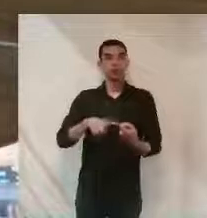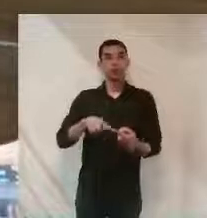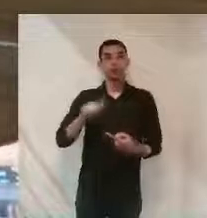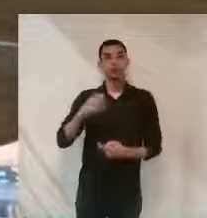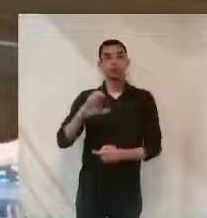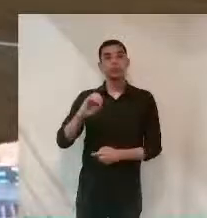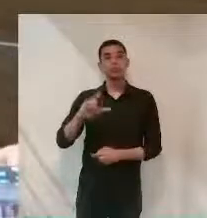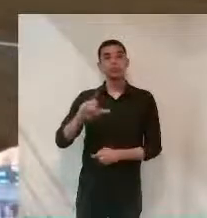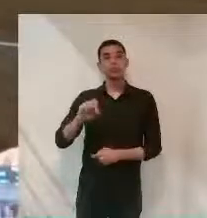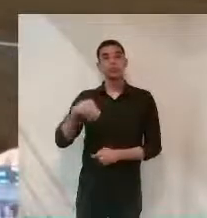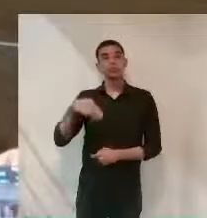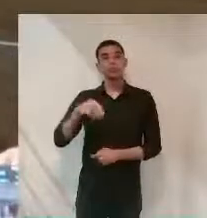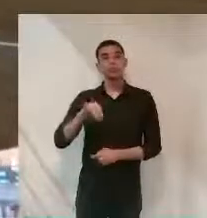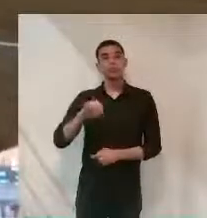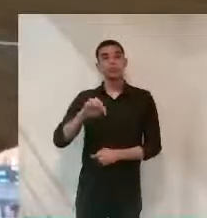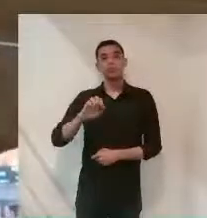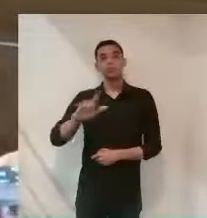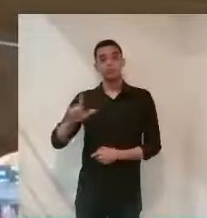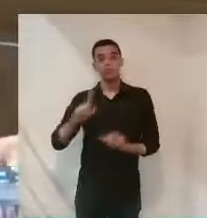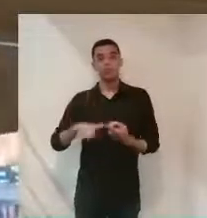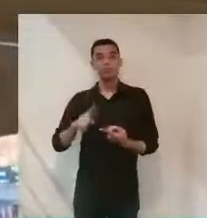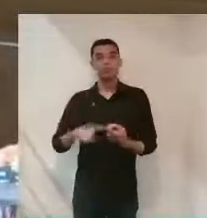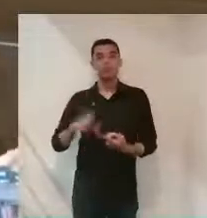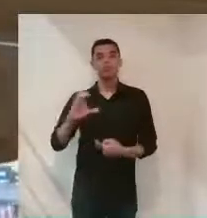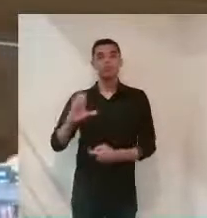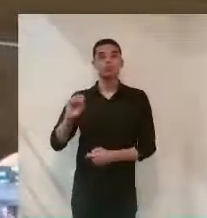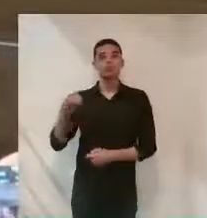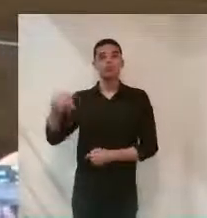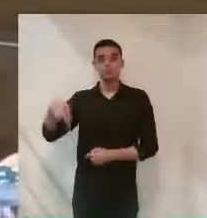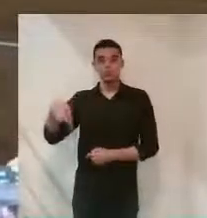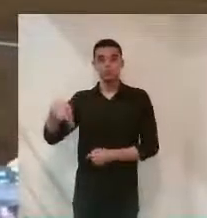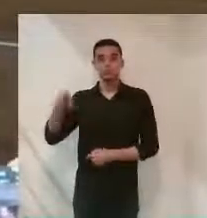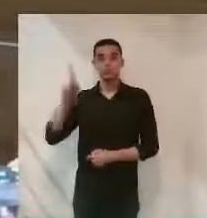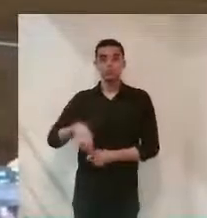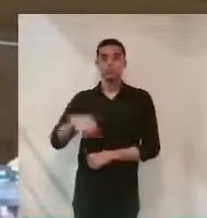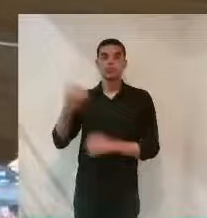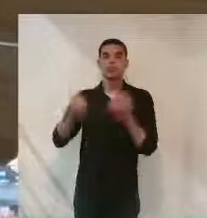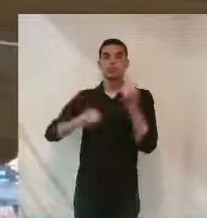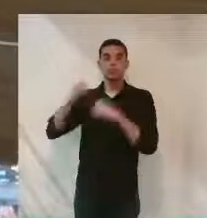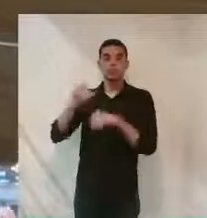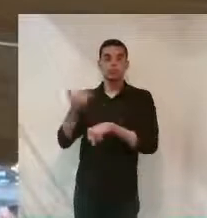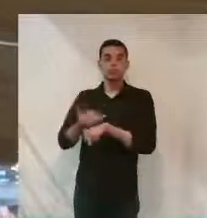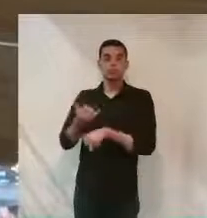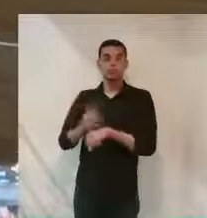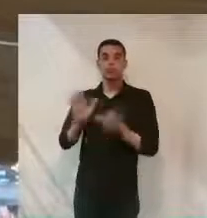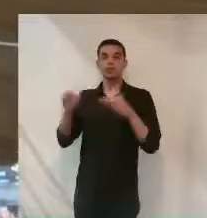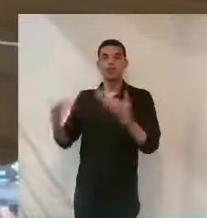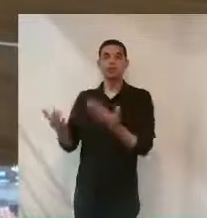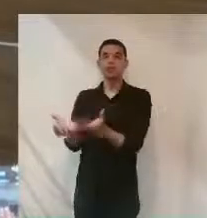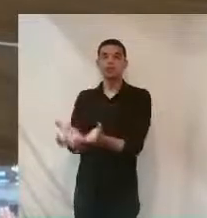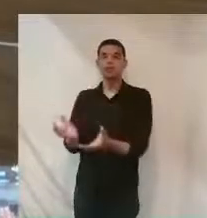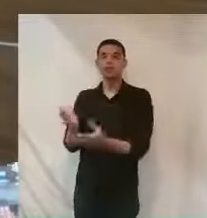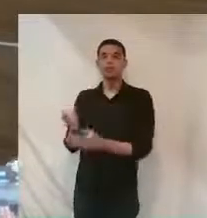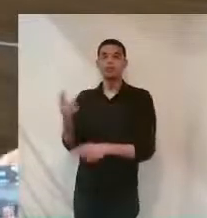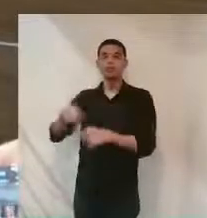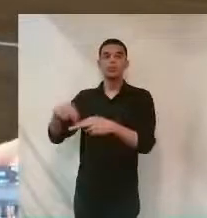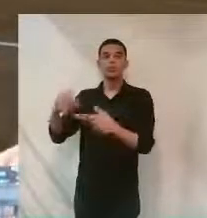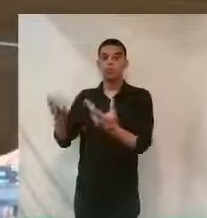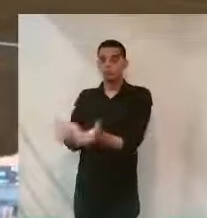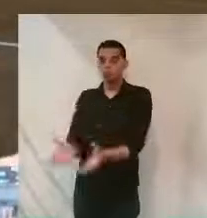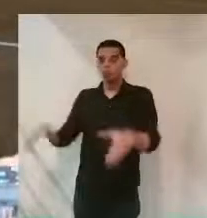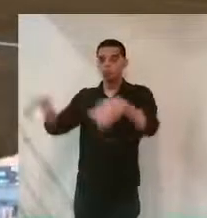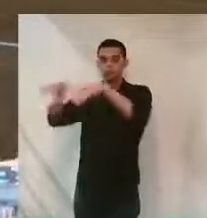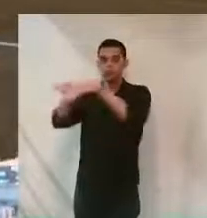aço do país, e a CSN é o único fabricante de aço para embalagens. Então, a gente tem uma cadeia bastante